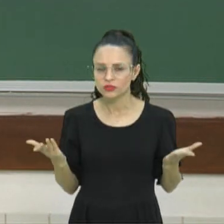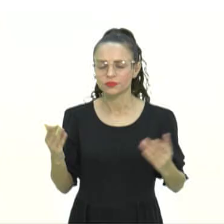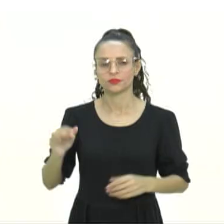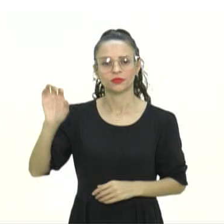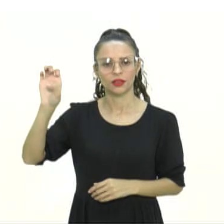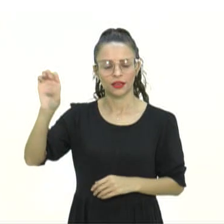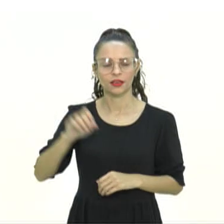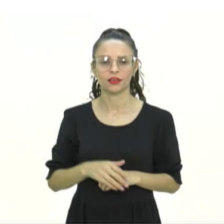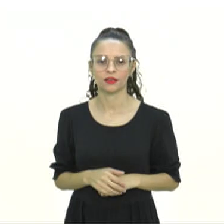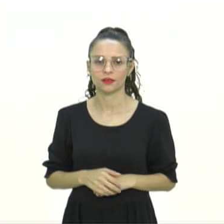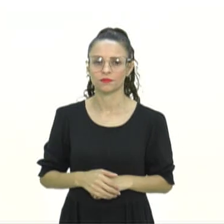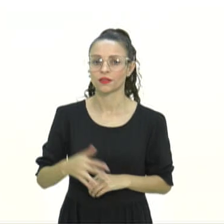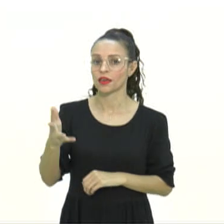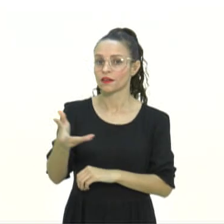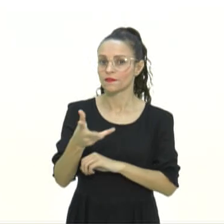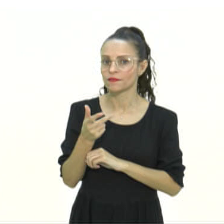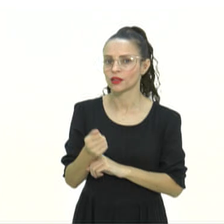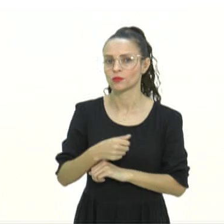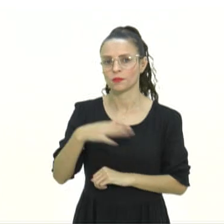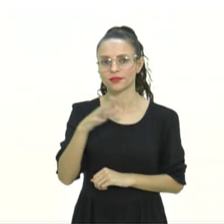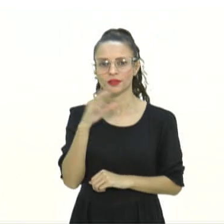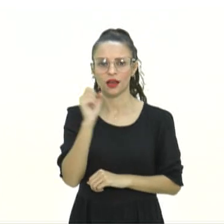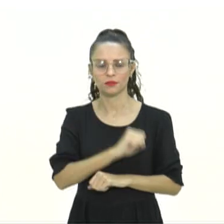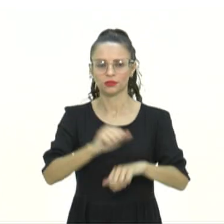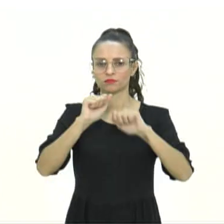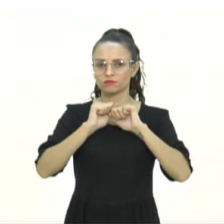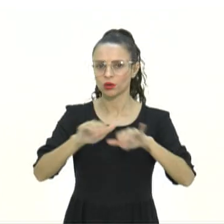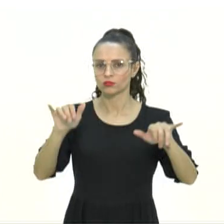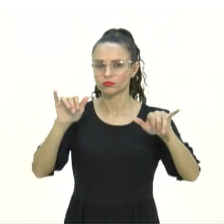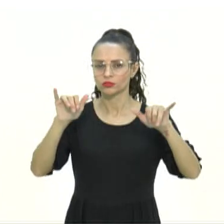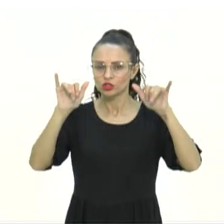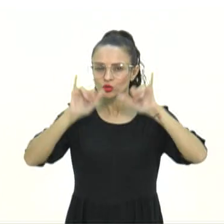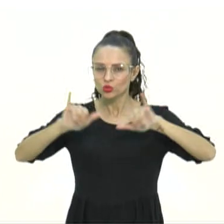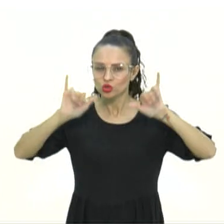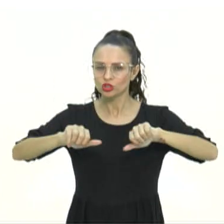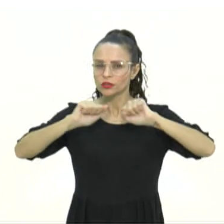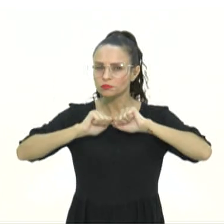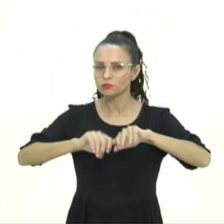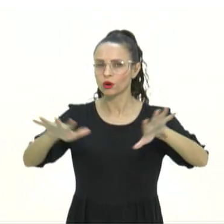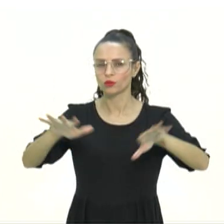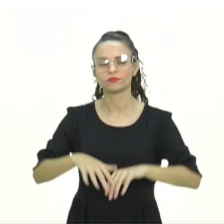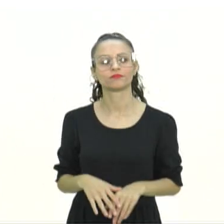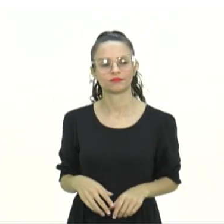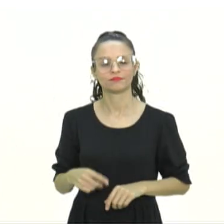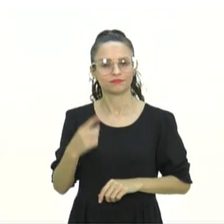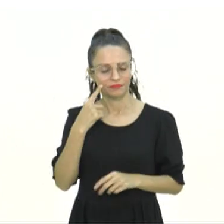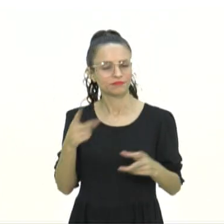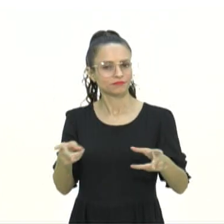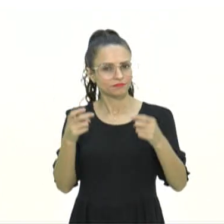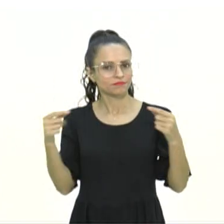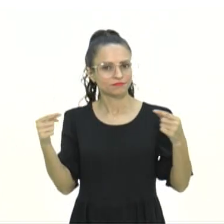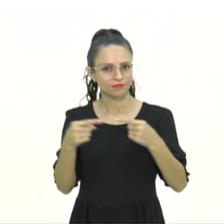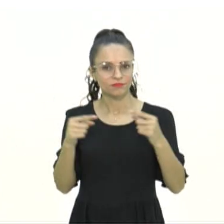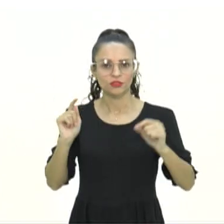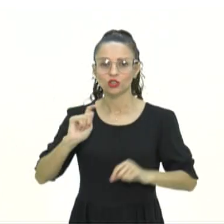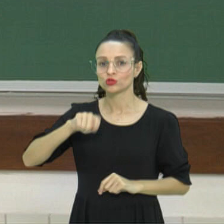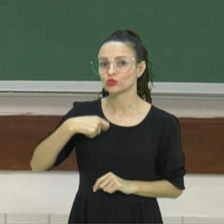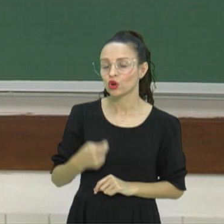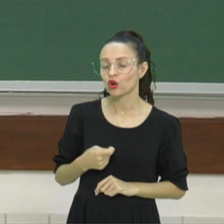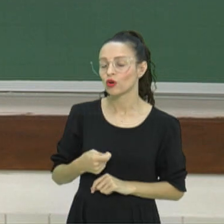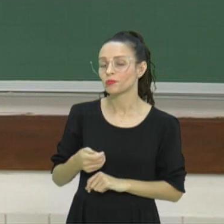E, velocidade na propagação das notícias. Observe, é a mais coerente. Ele só se refere